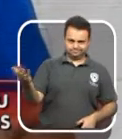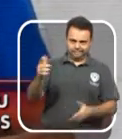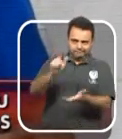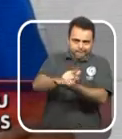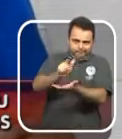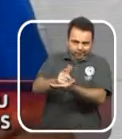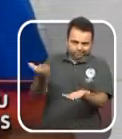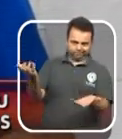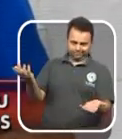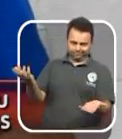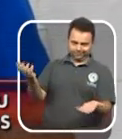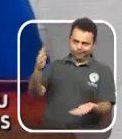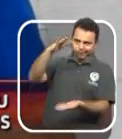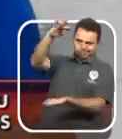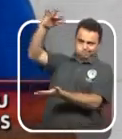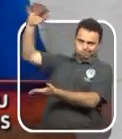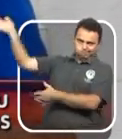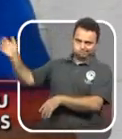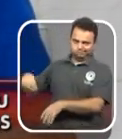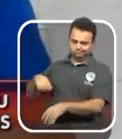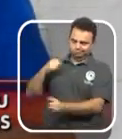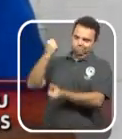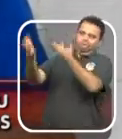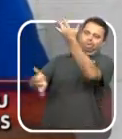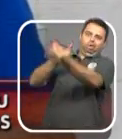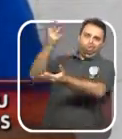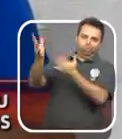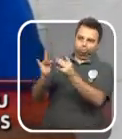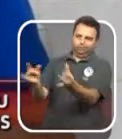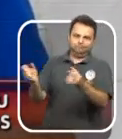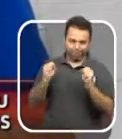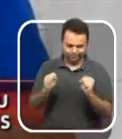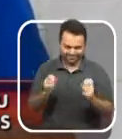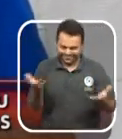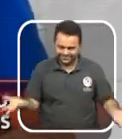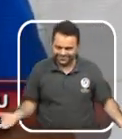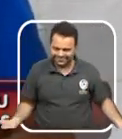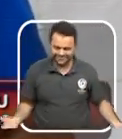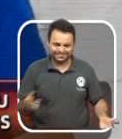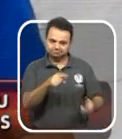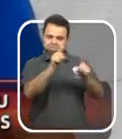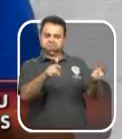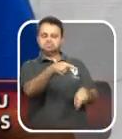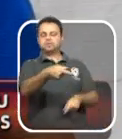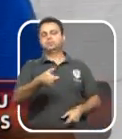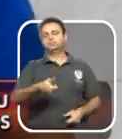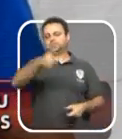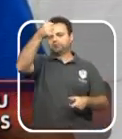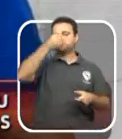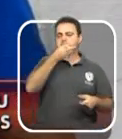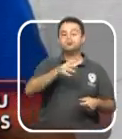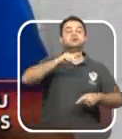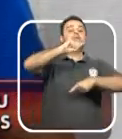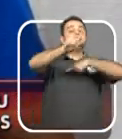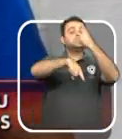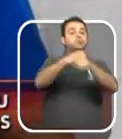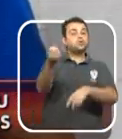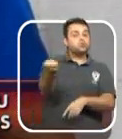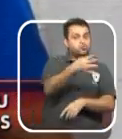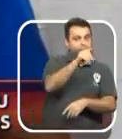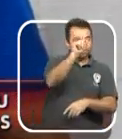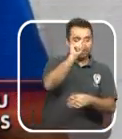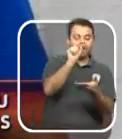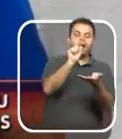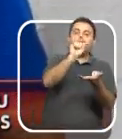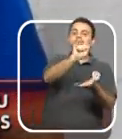papéis, levando os projetos para dar parecer daqui para a prefeitura. Isso acabou, hoje é tudo de forma digital, né?